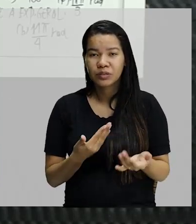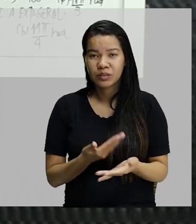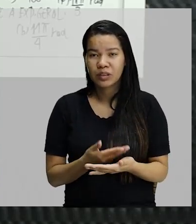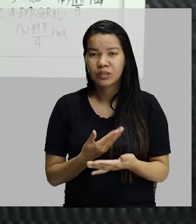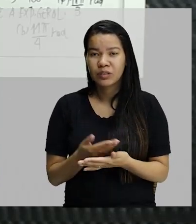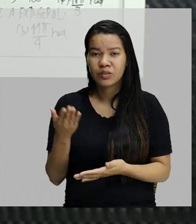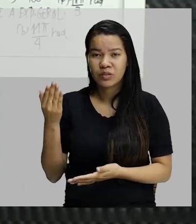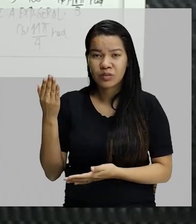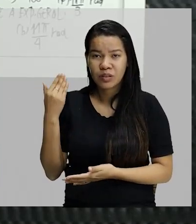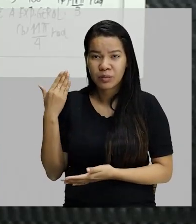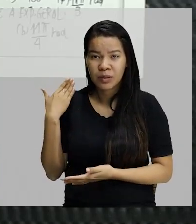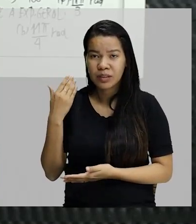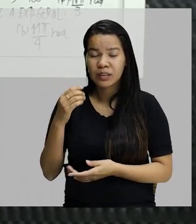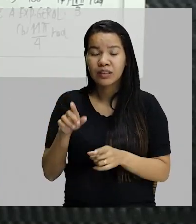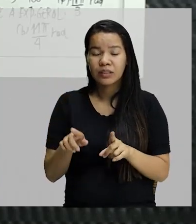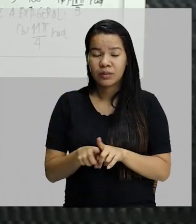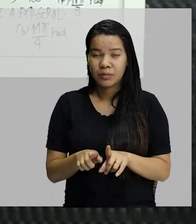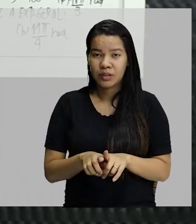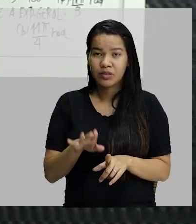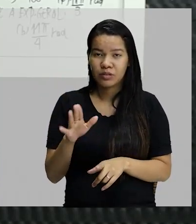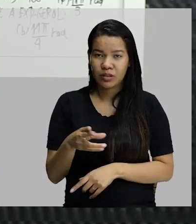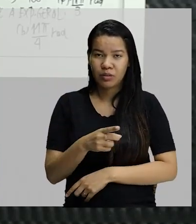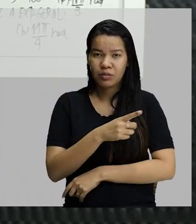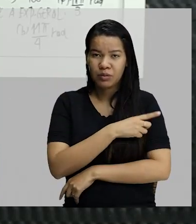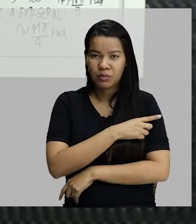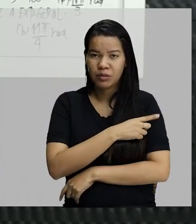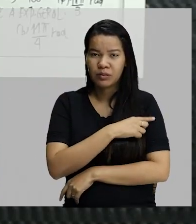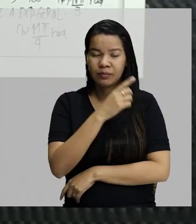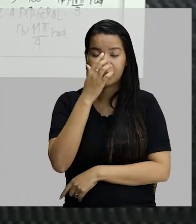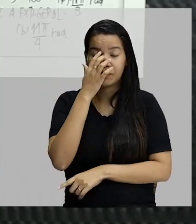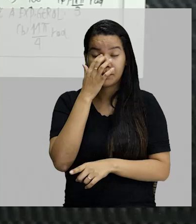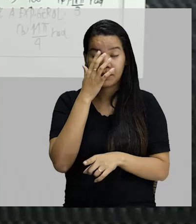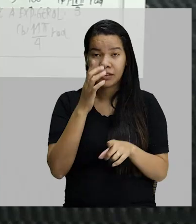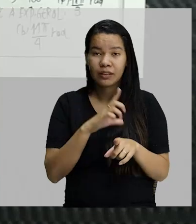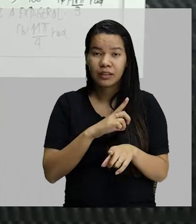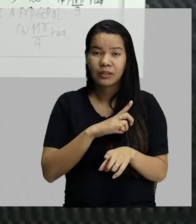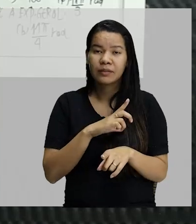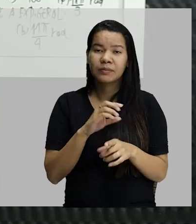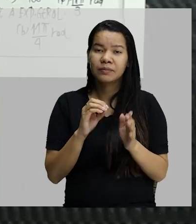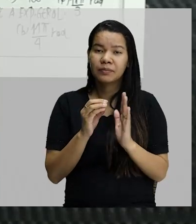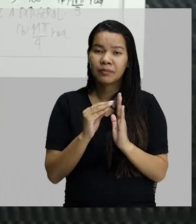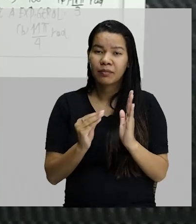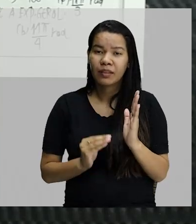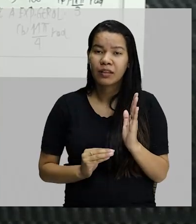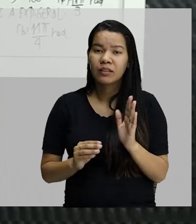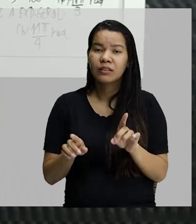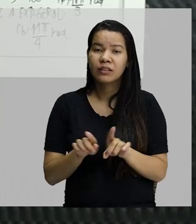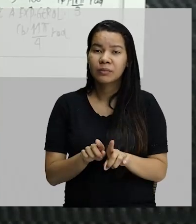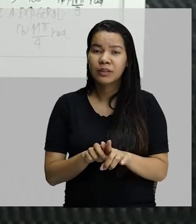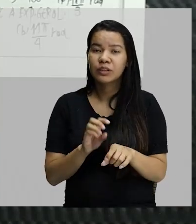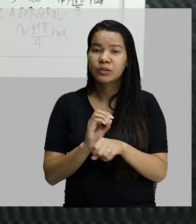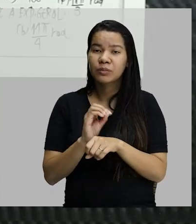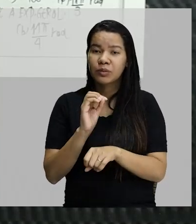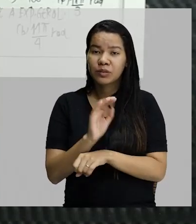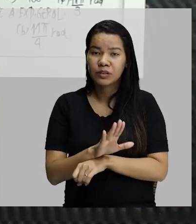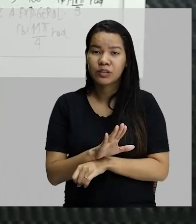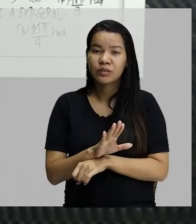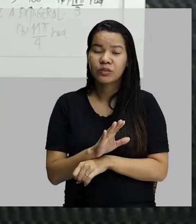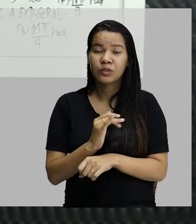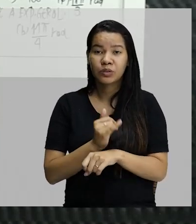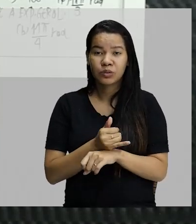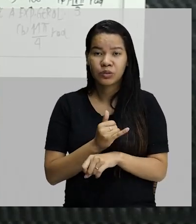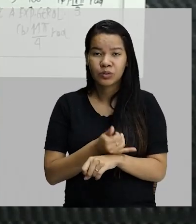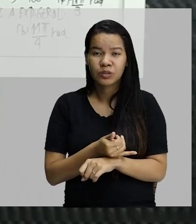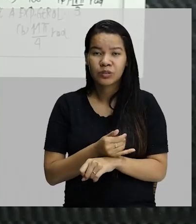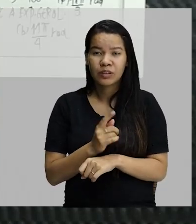nós já também, a parte que já é do ensino médio, já tem material lá disponível na plataforma Gonçalves Dias, no canal do YouTube,